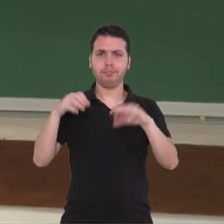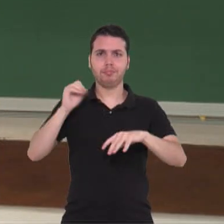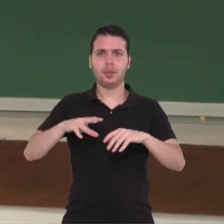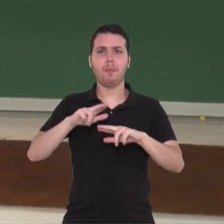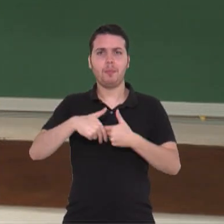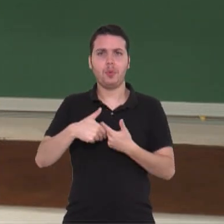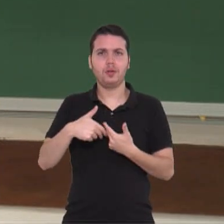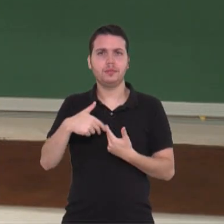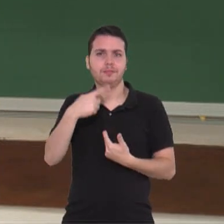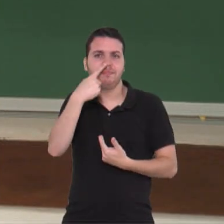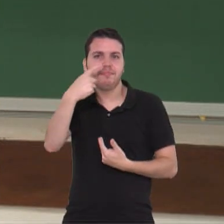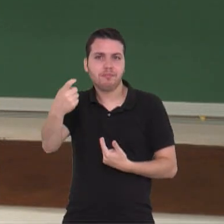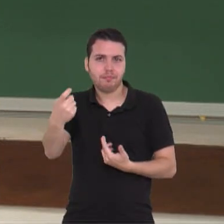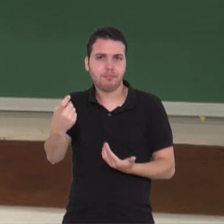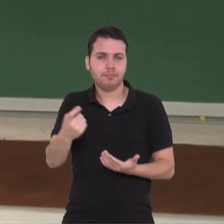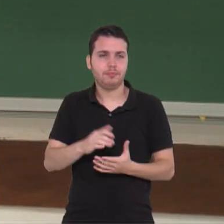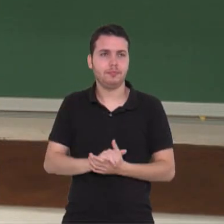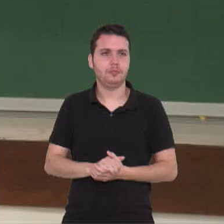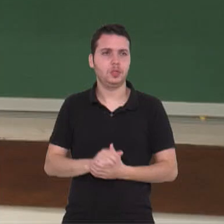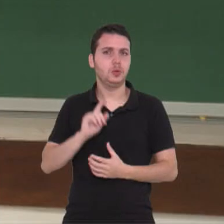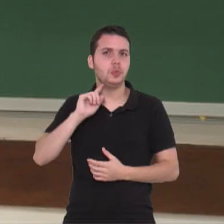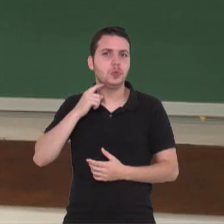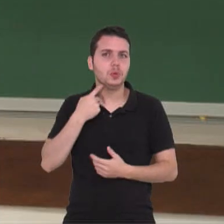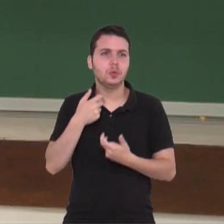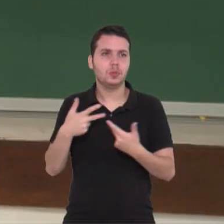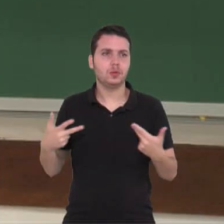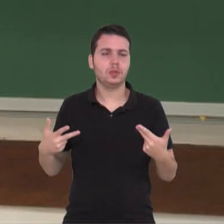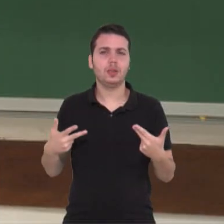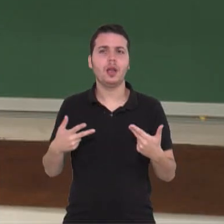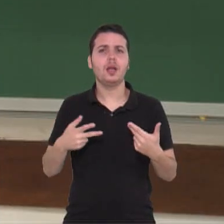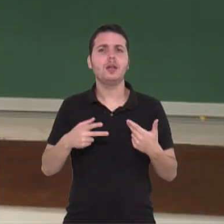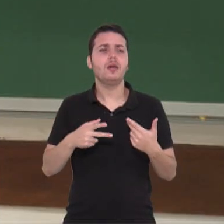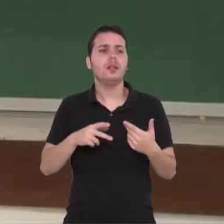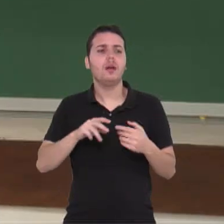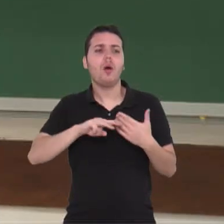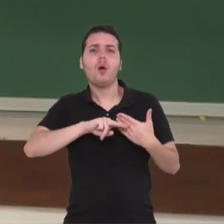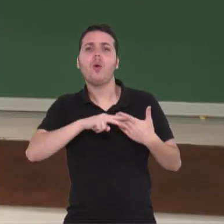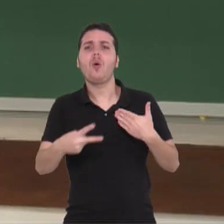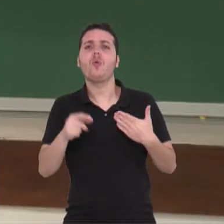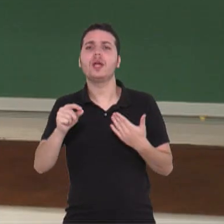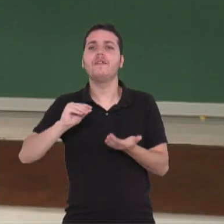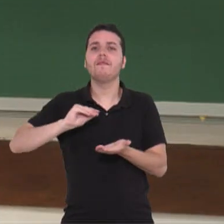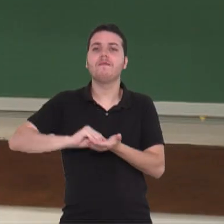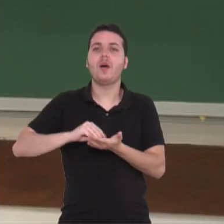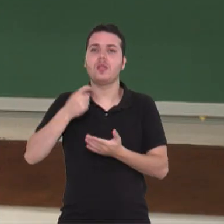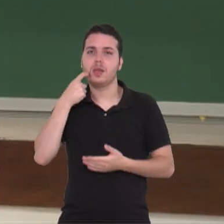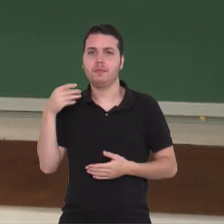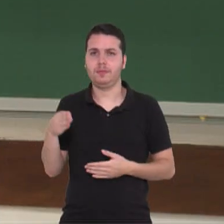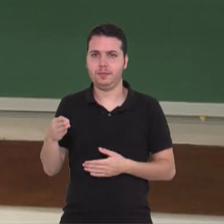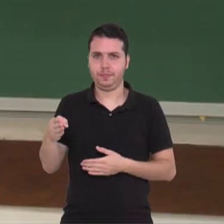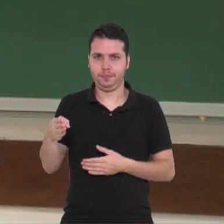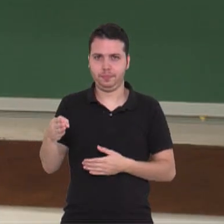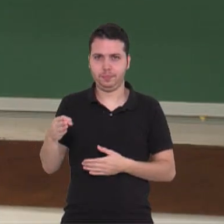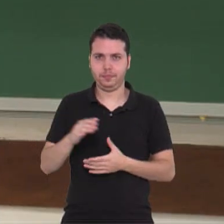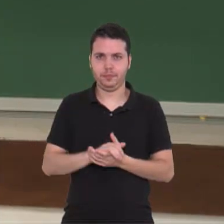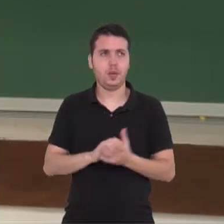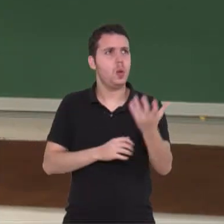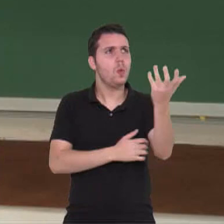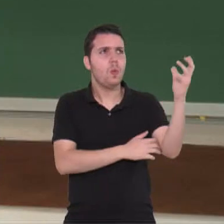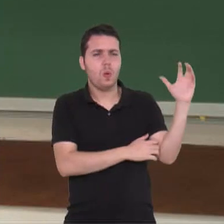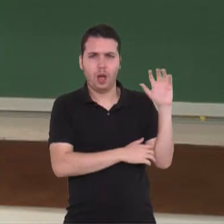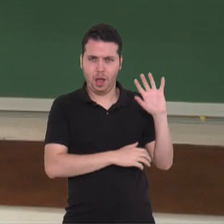a consequência? Com isso, faltou peixe. No meio ambiente, acontece isso? Porque ali os peixinhos, que